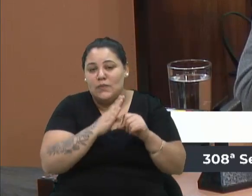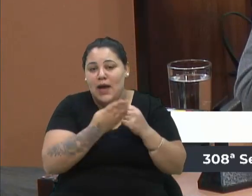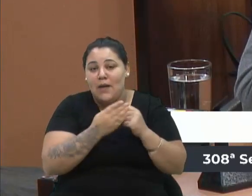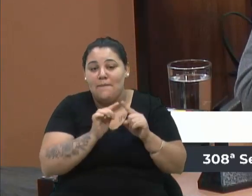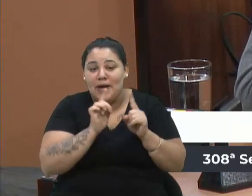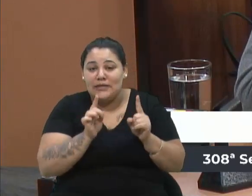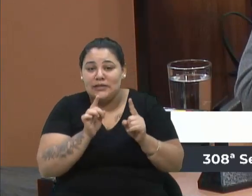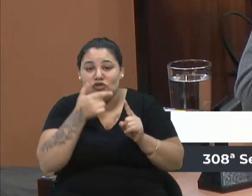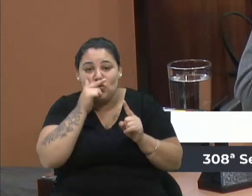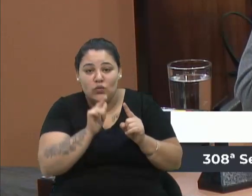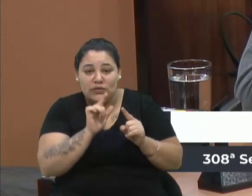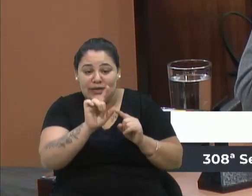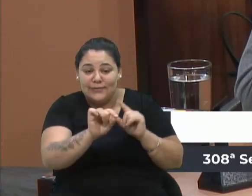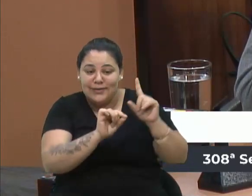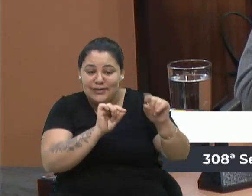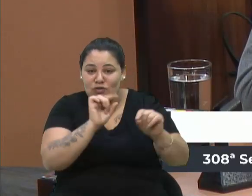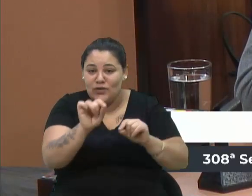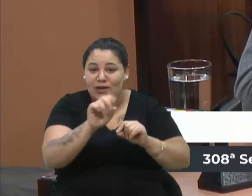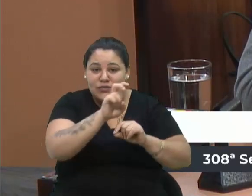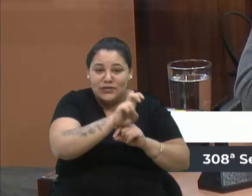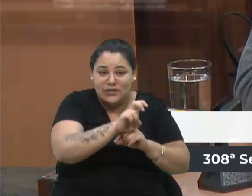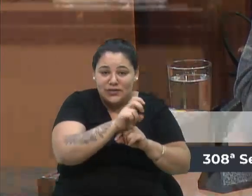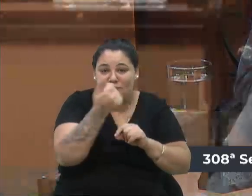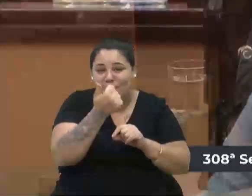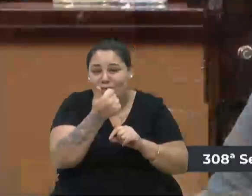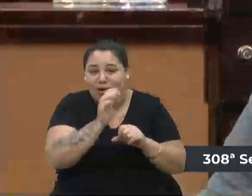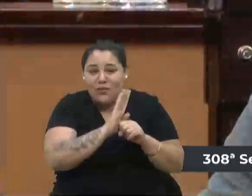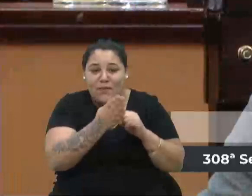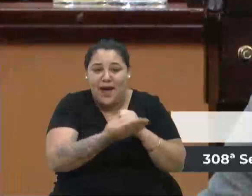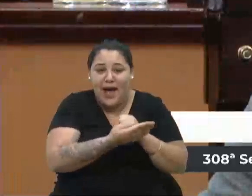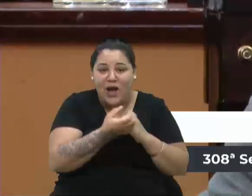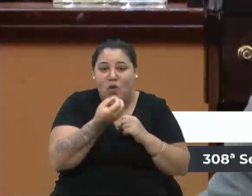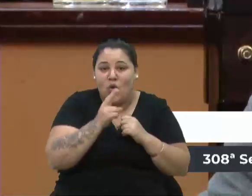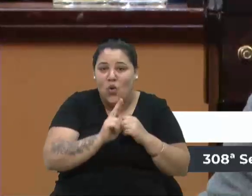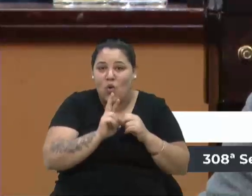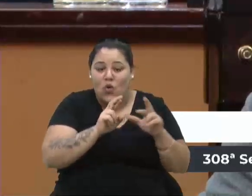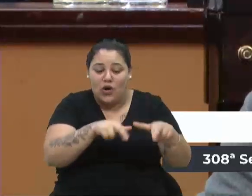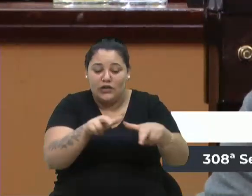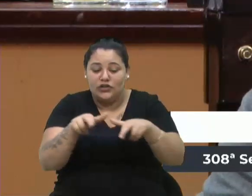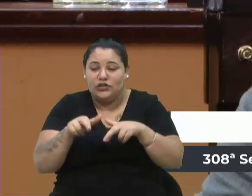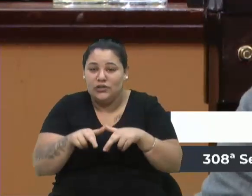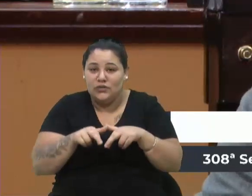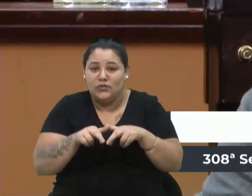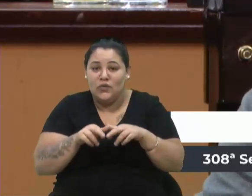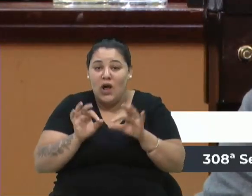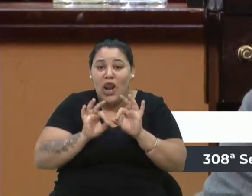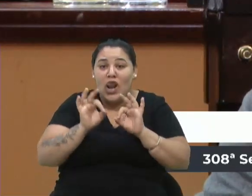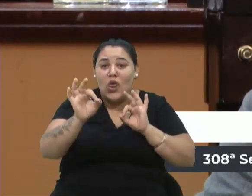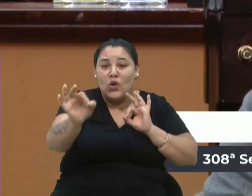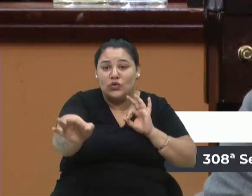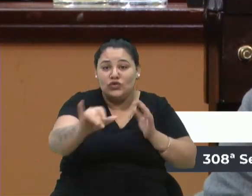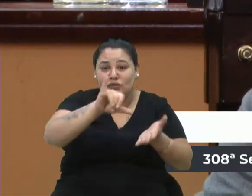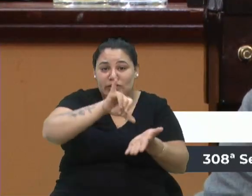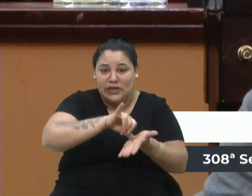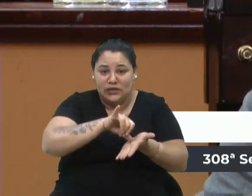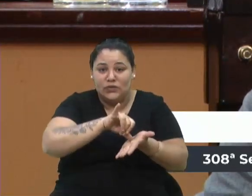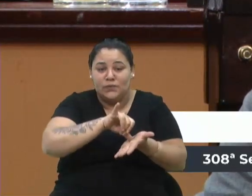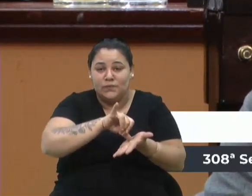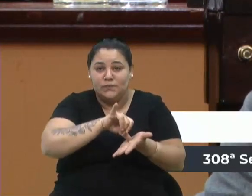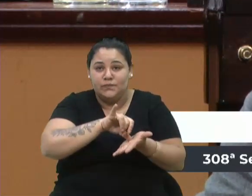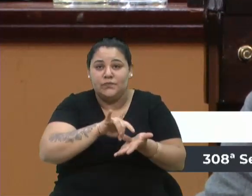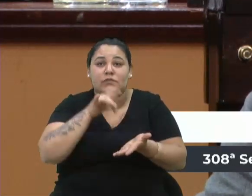os cinco primeiros bairros ou regiões mais distantes da região central para que sim a gente